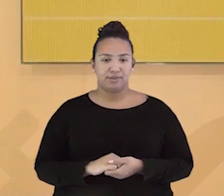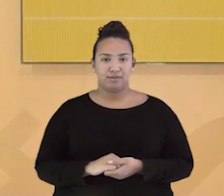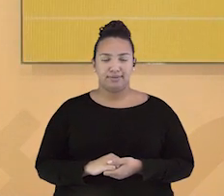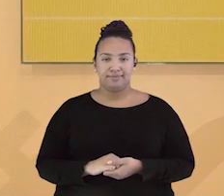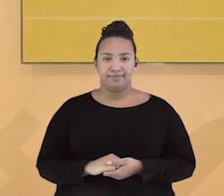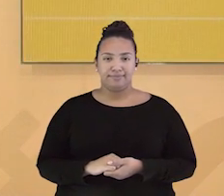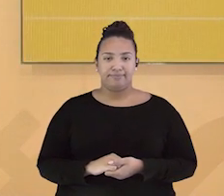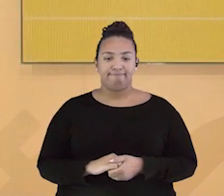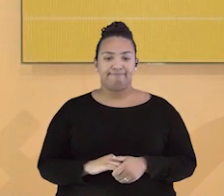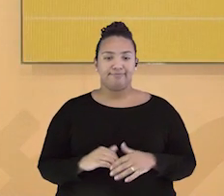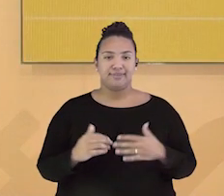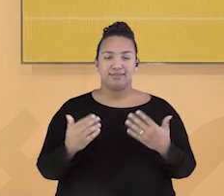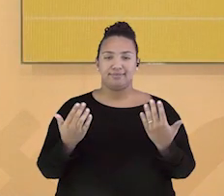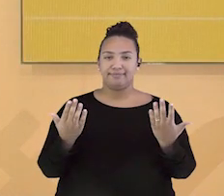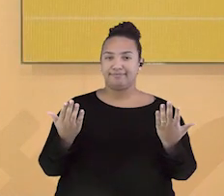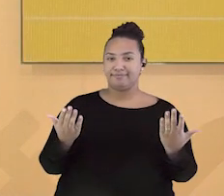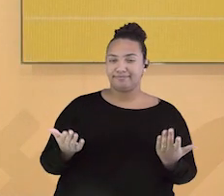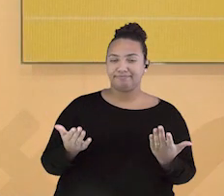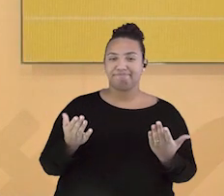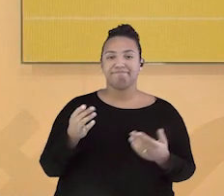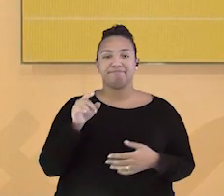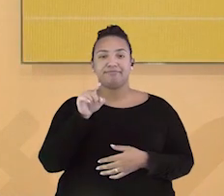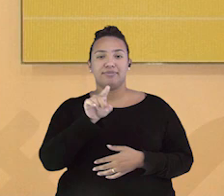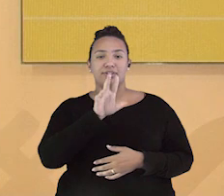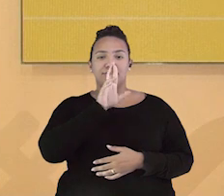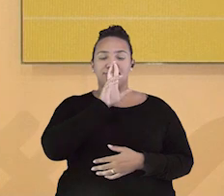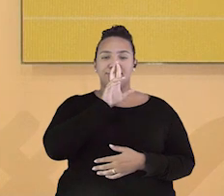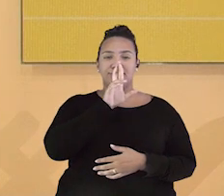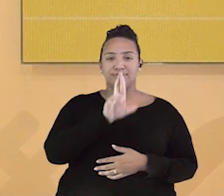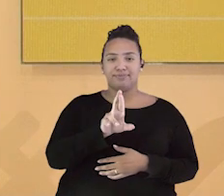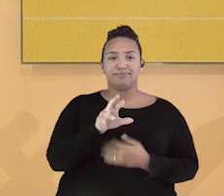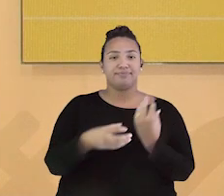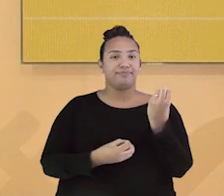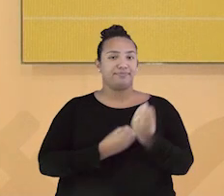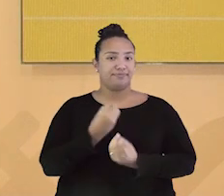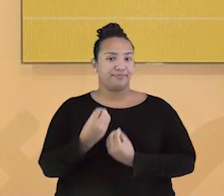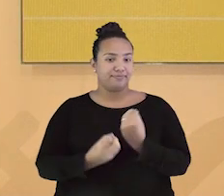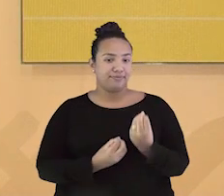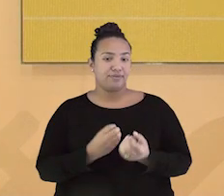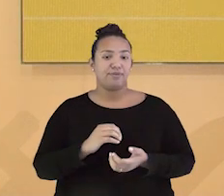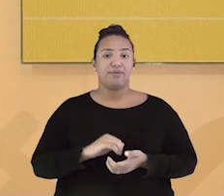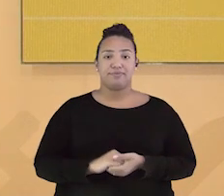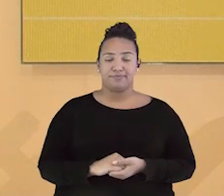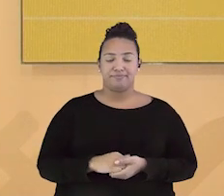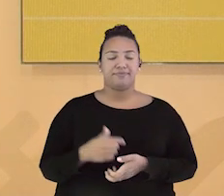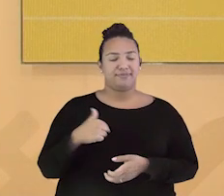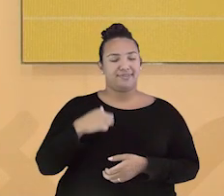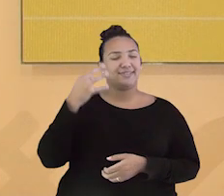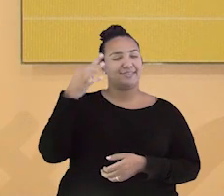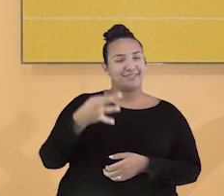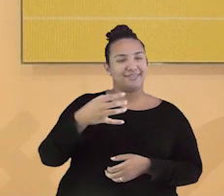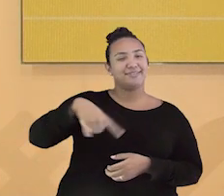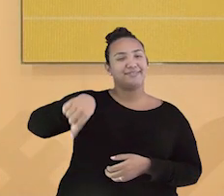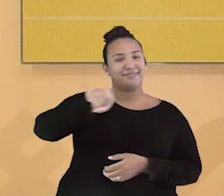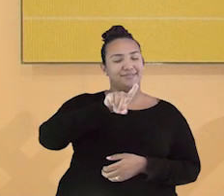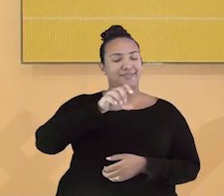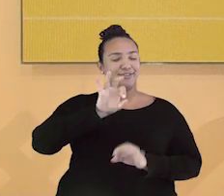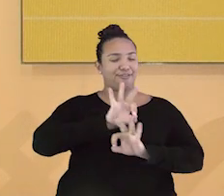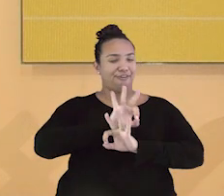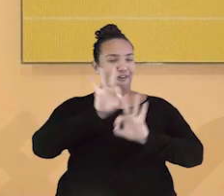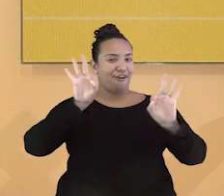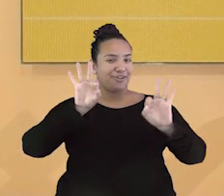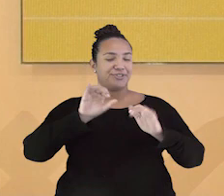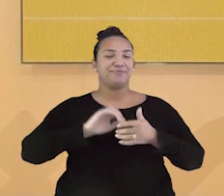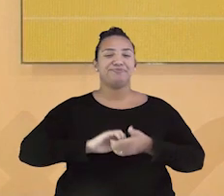Então, como você se saiu respondendo a essas perguntas? Tenho certeza que você foi muito bem.